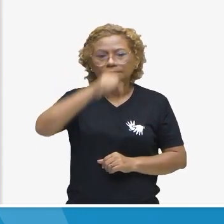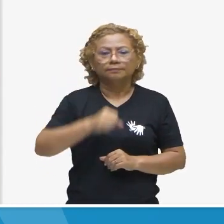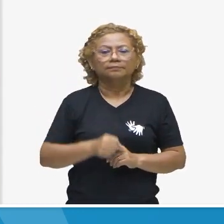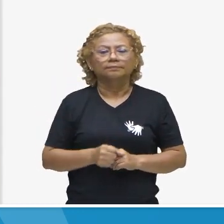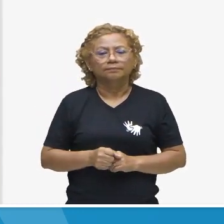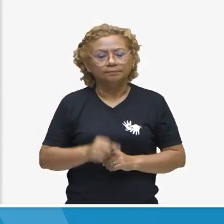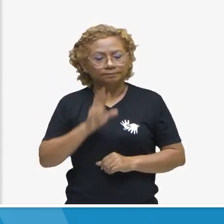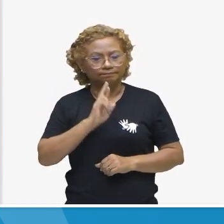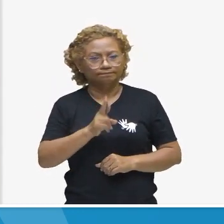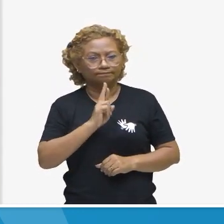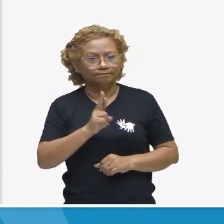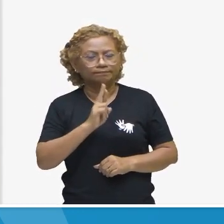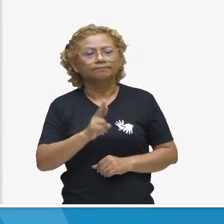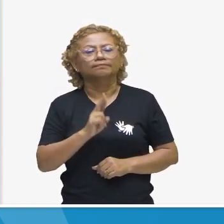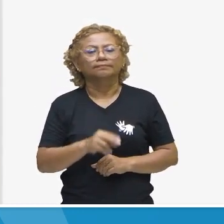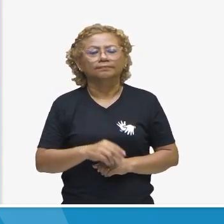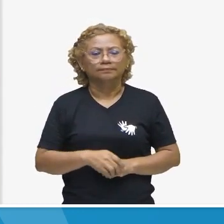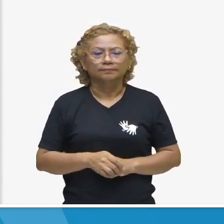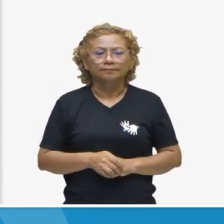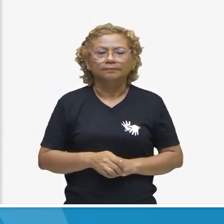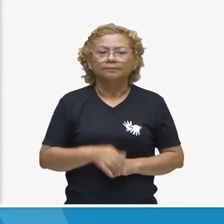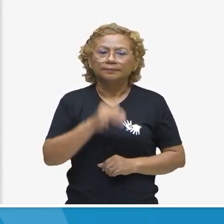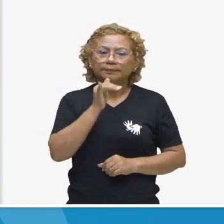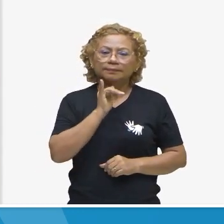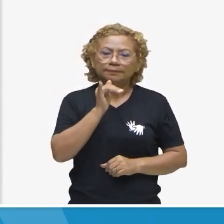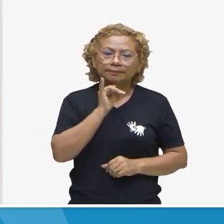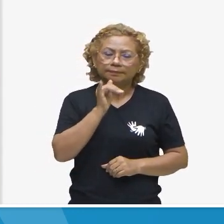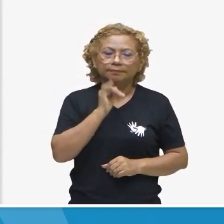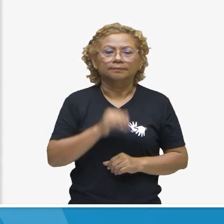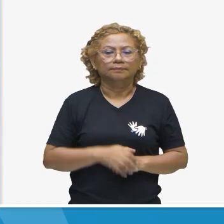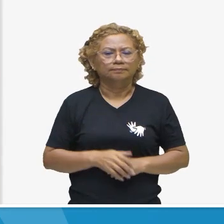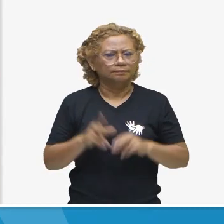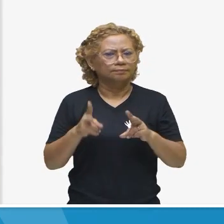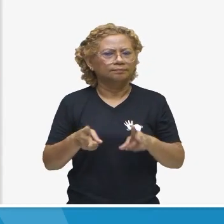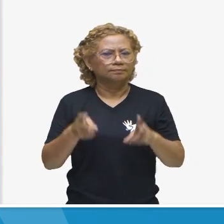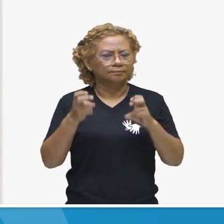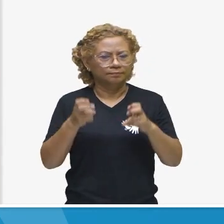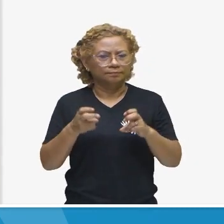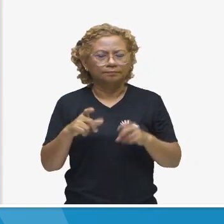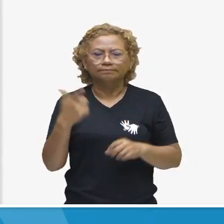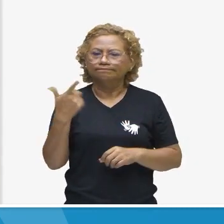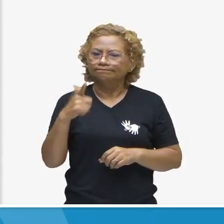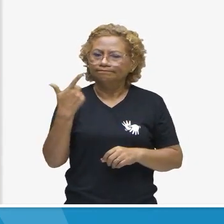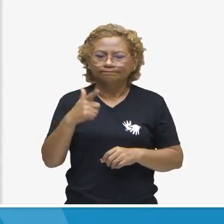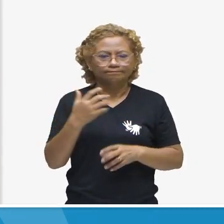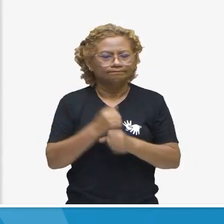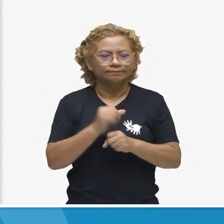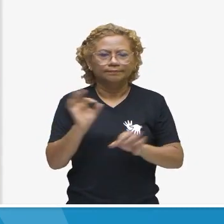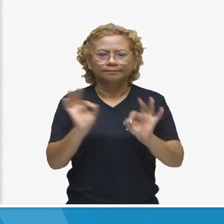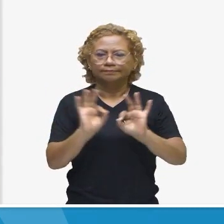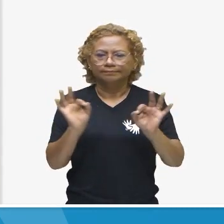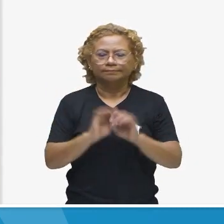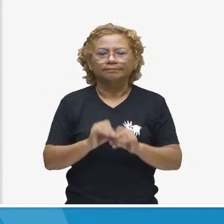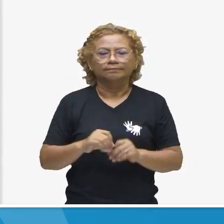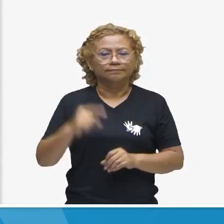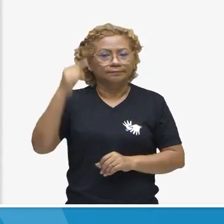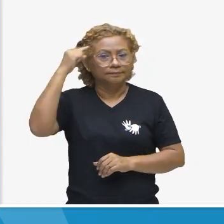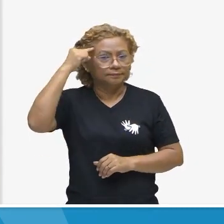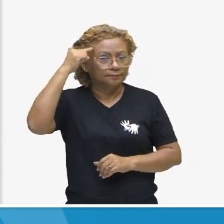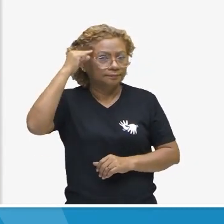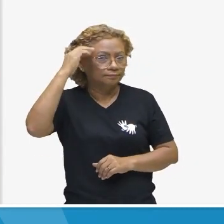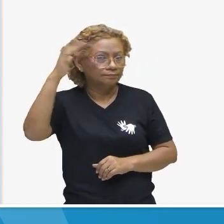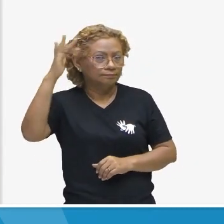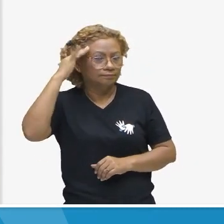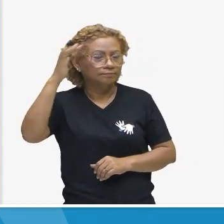resolver essas questões, que nós vamos interpretar essas questões. Vocês viram que não tem cálculo, é um exercício mental que você vai fazer na hora